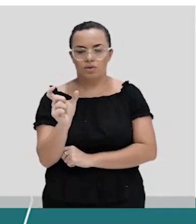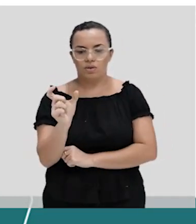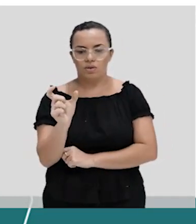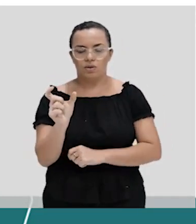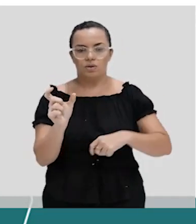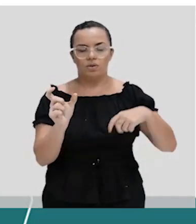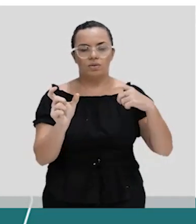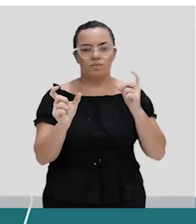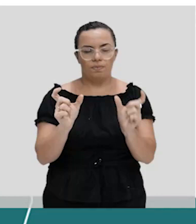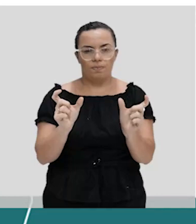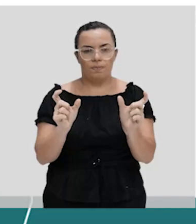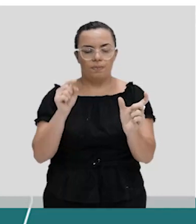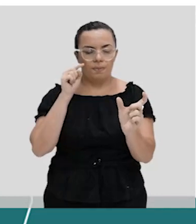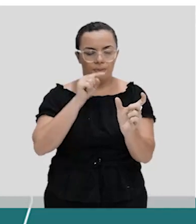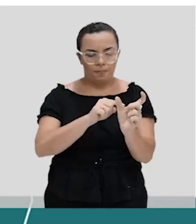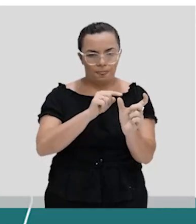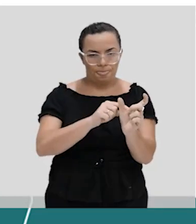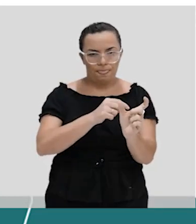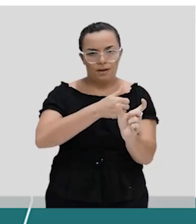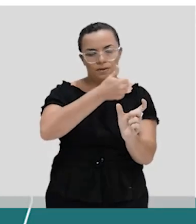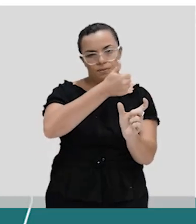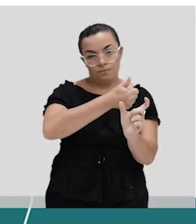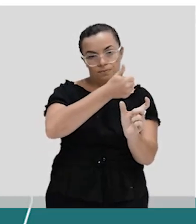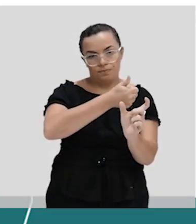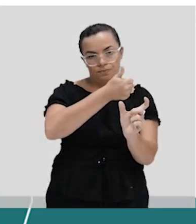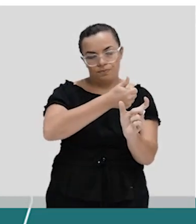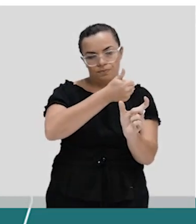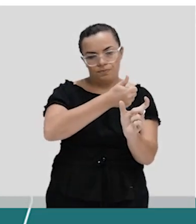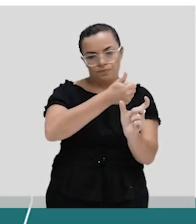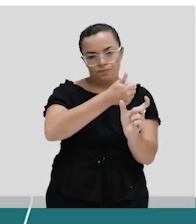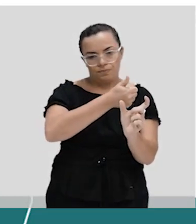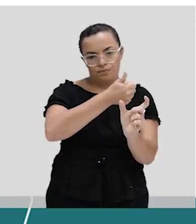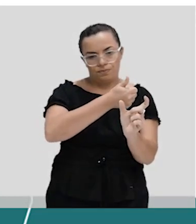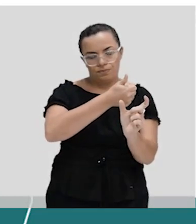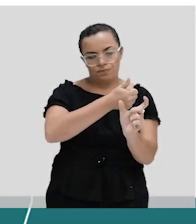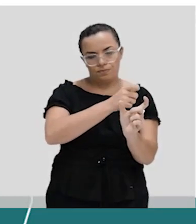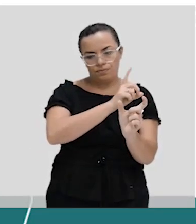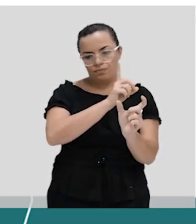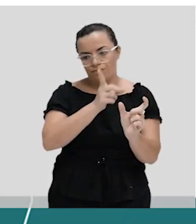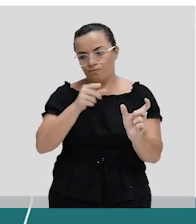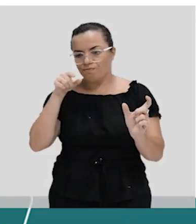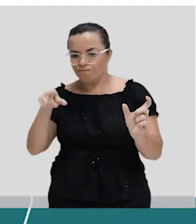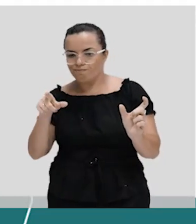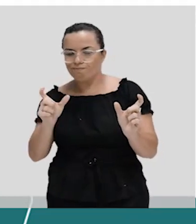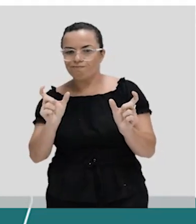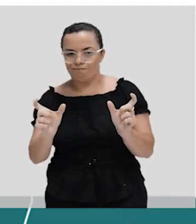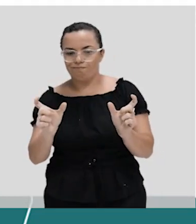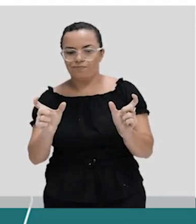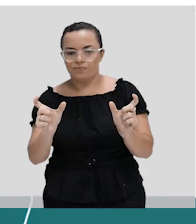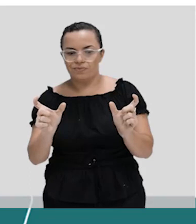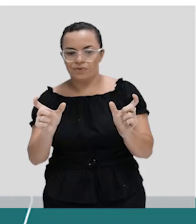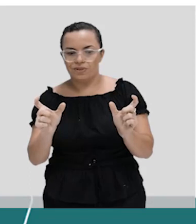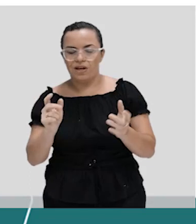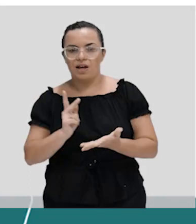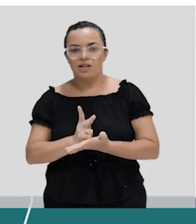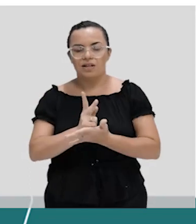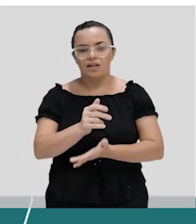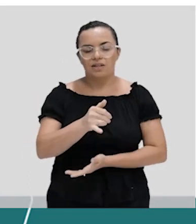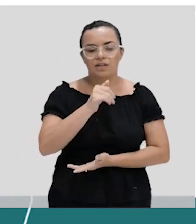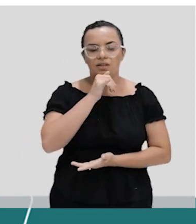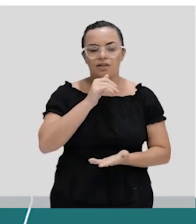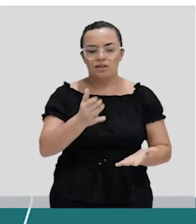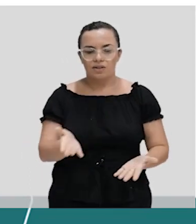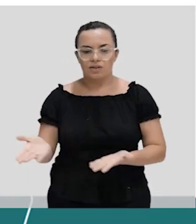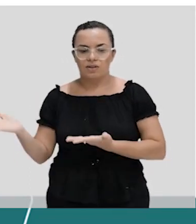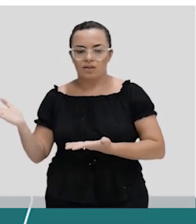é determinante do segundo. Então, quando nós tivermos essa regra, aí sim a gente vai seguir esses exemplos aqui.